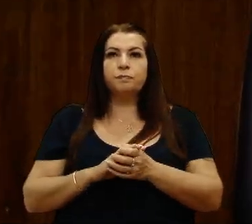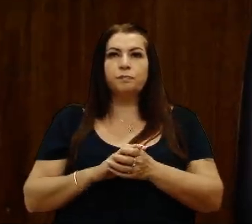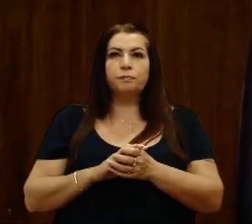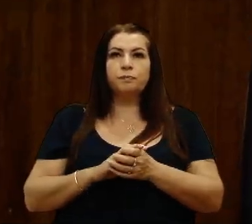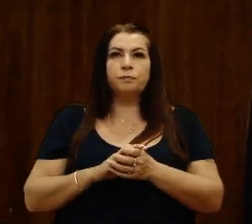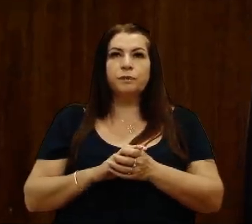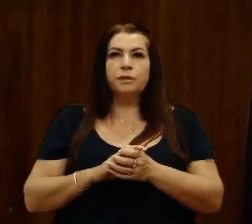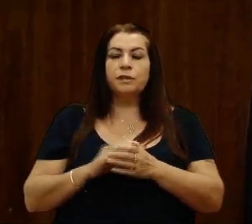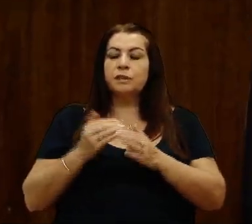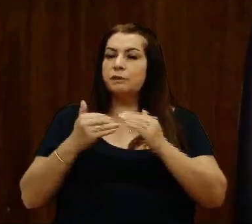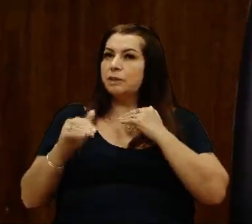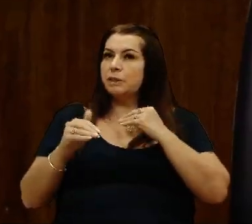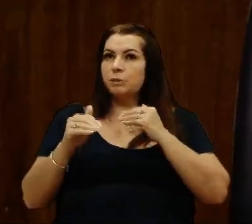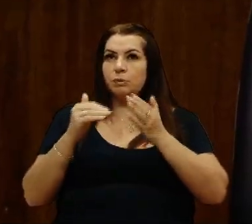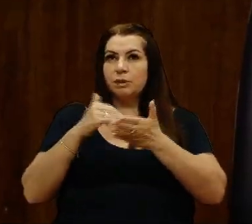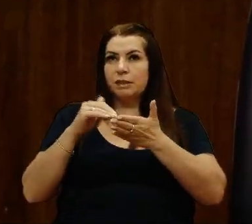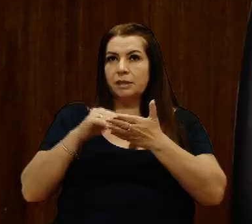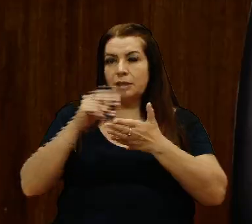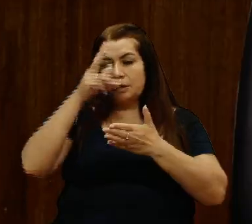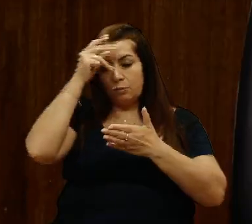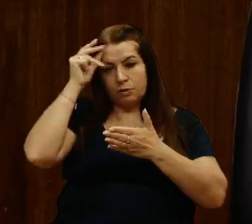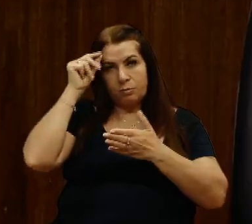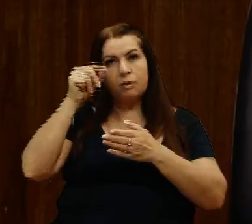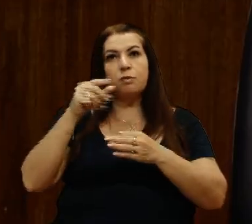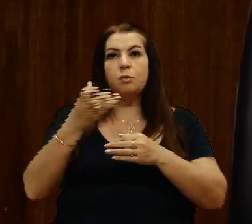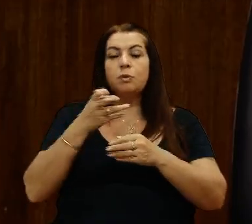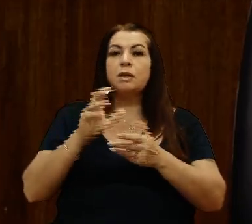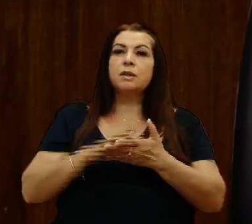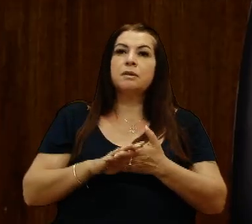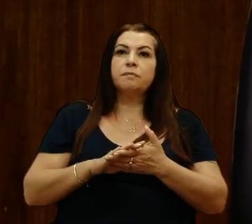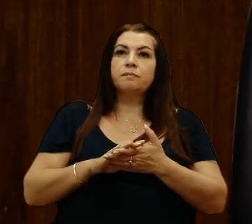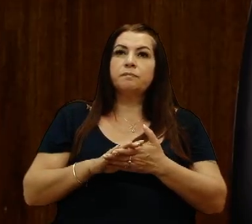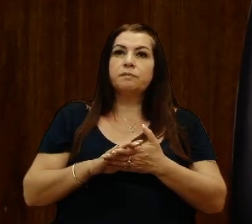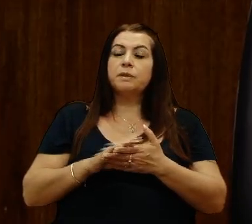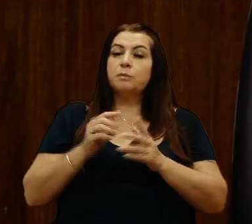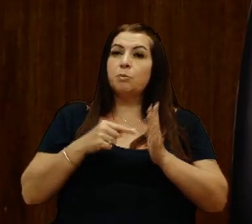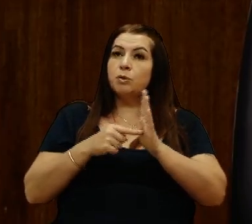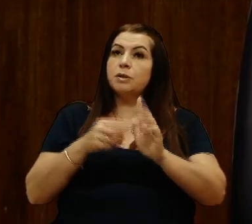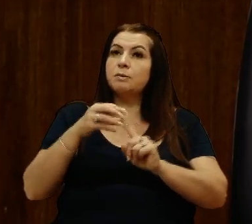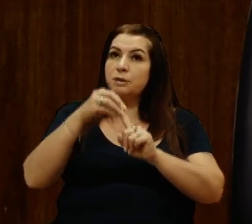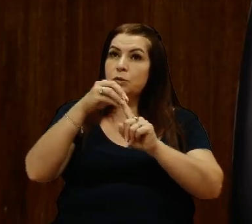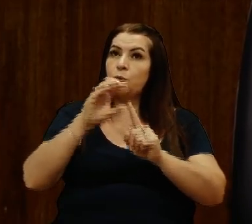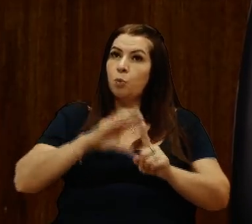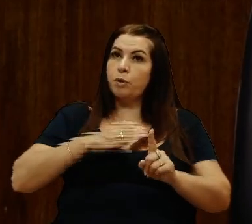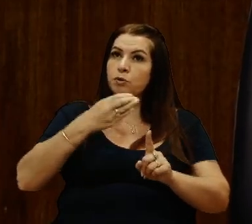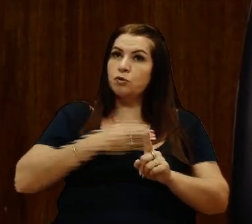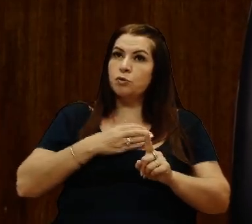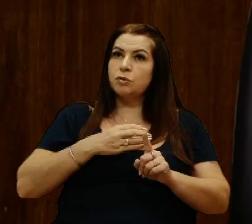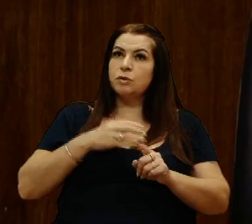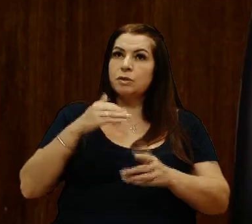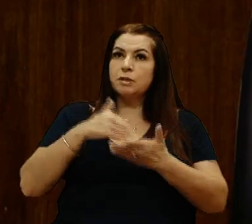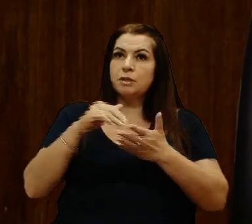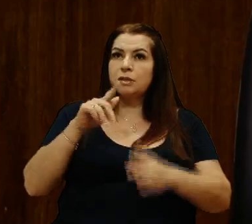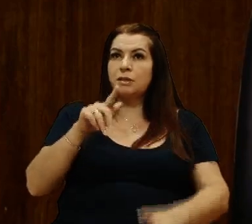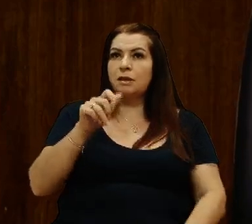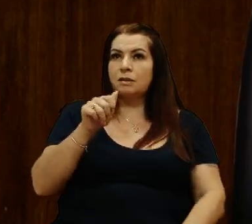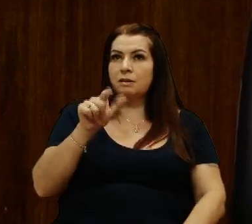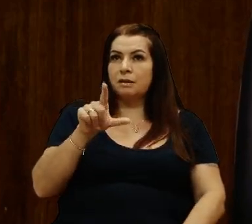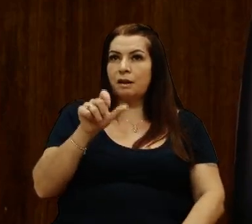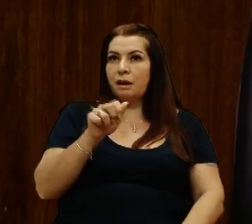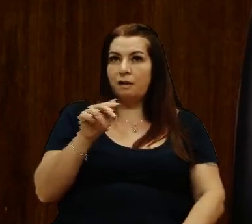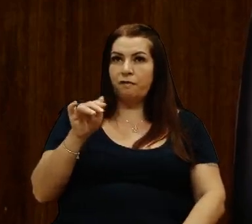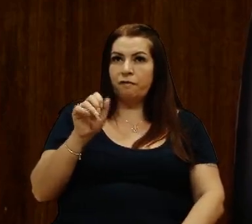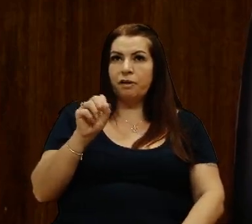tenho com os secretários municipais, eu queria ressaltar o quão corajoso foi o secretário Galafaz semana passada. Ficou aqui respondendo todo